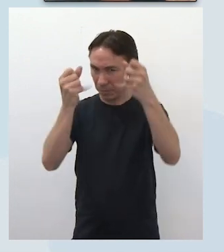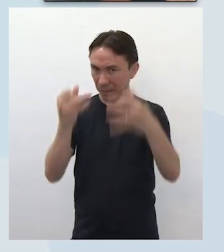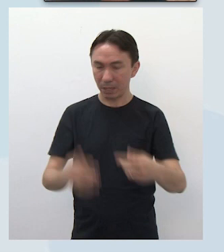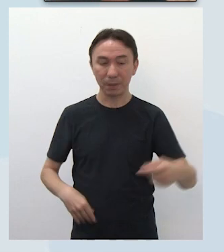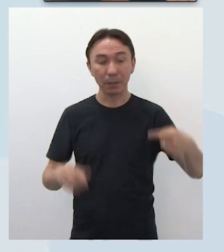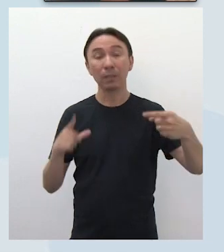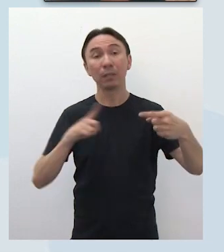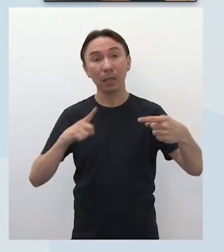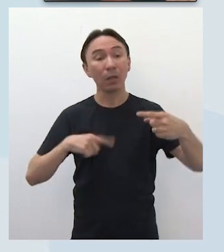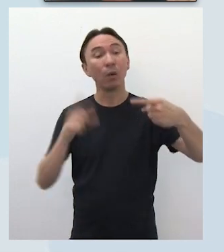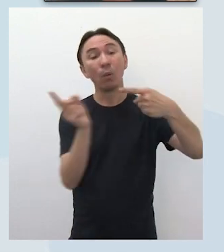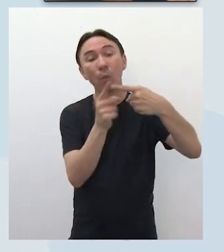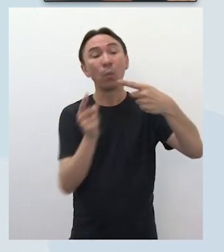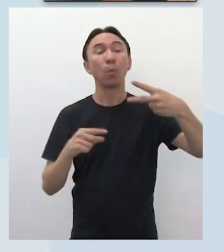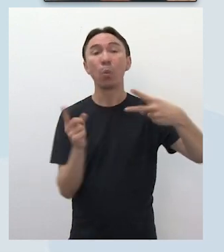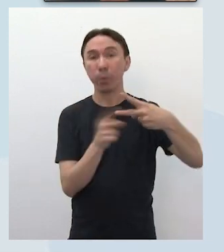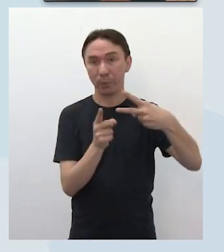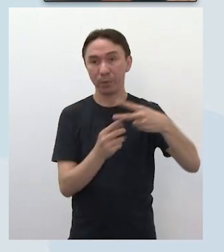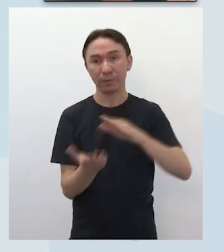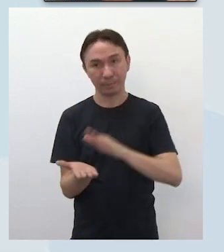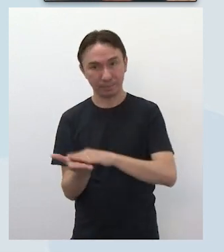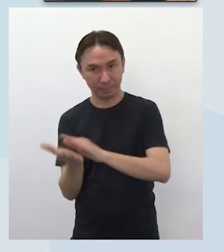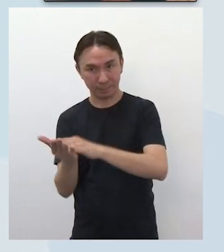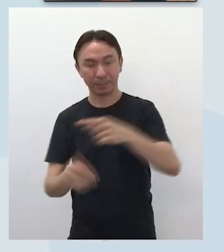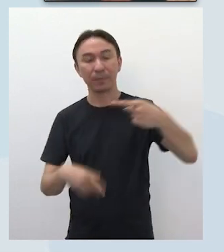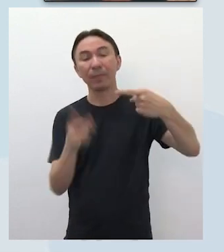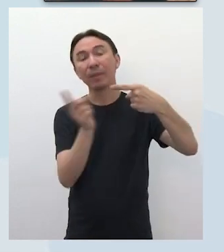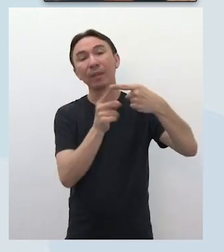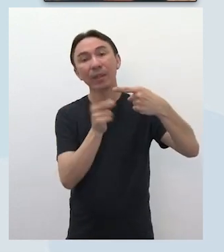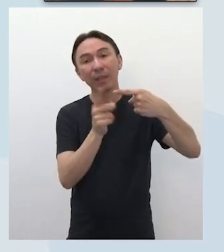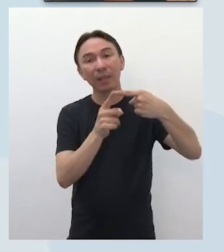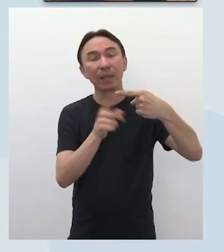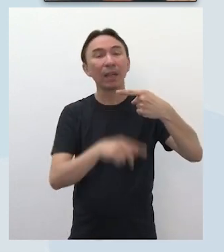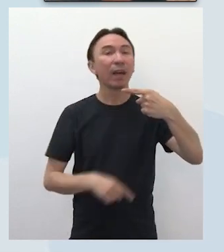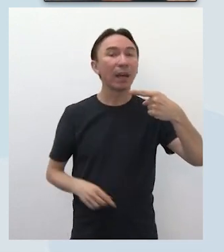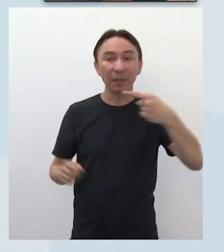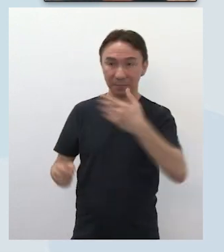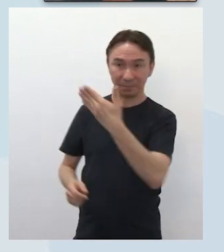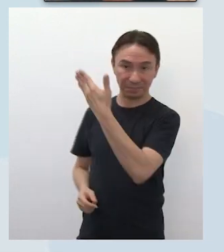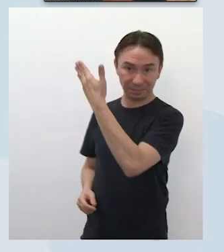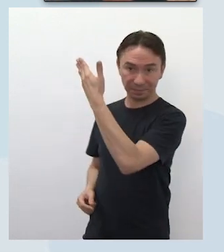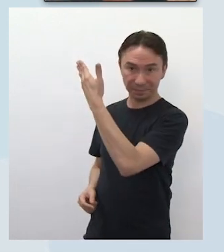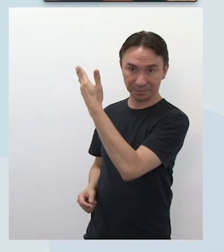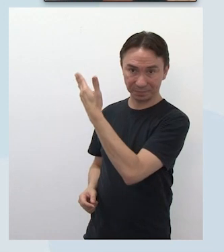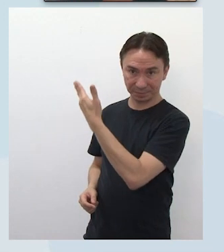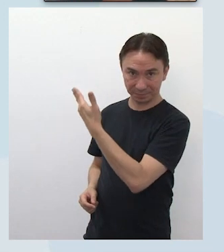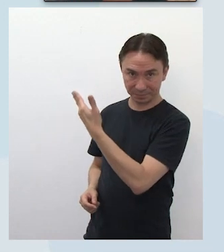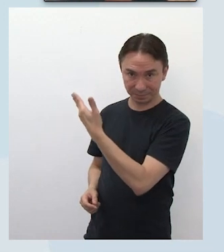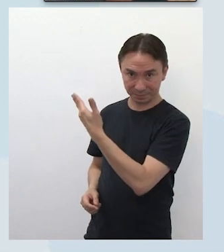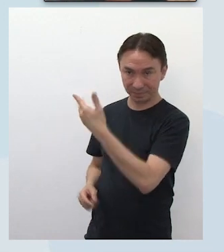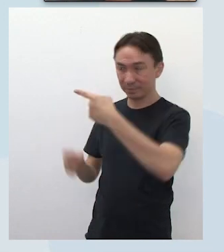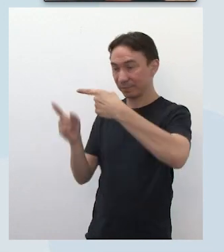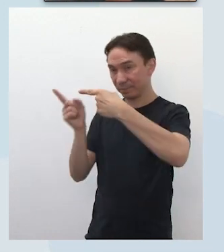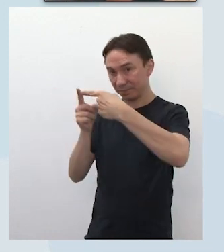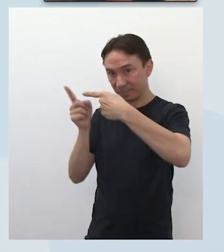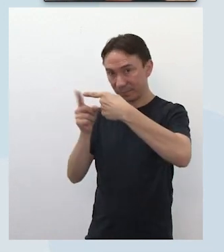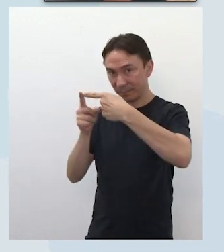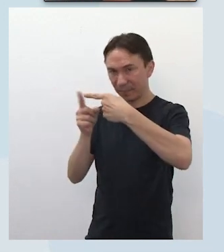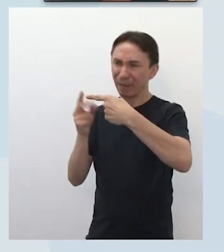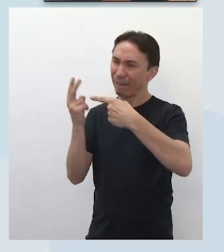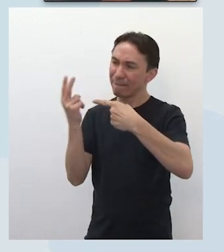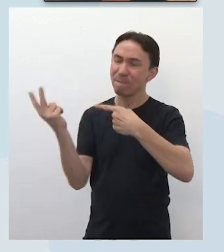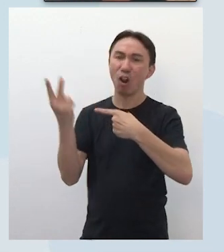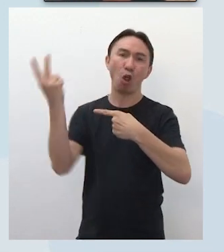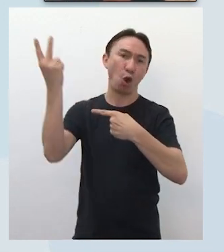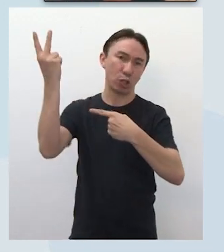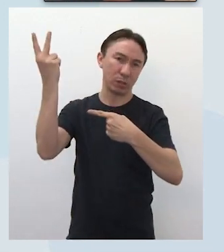elogios. Aqueles que a gente chama de valorativos e os que a gente chama de descritivos. Quando nós falamos em